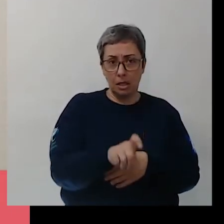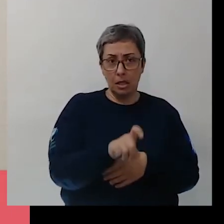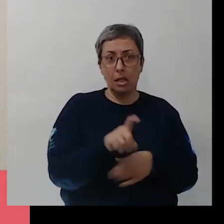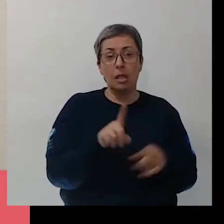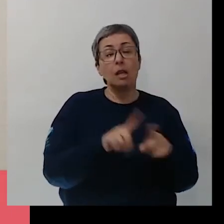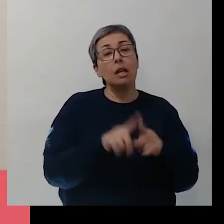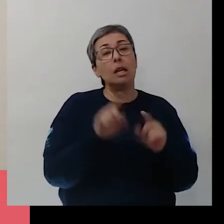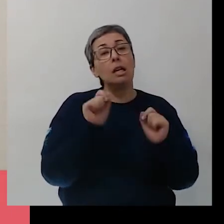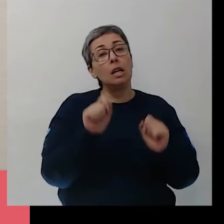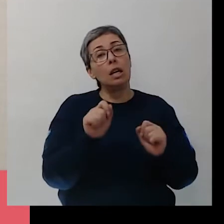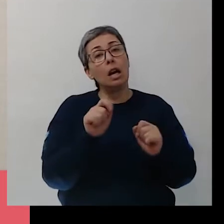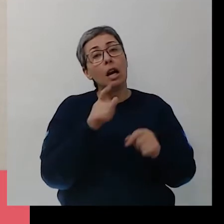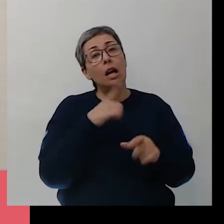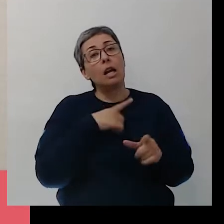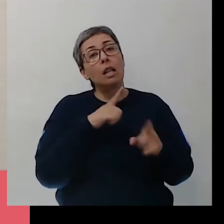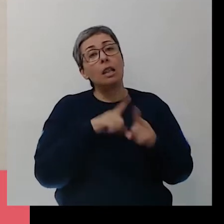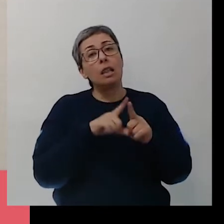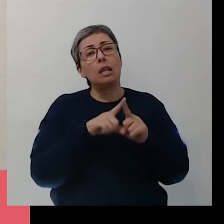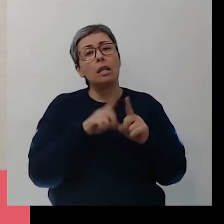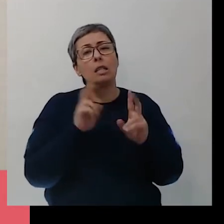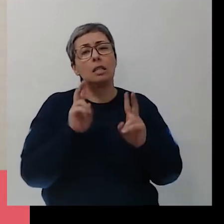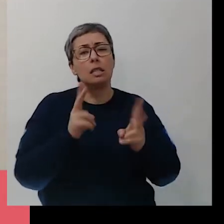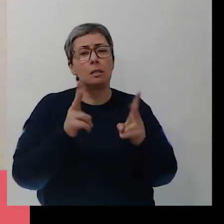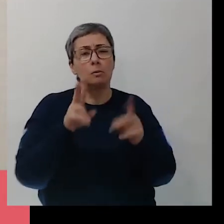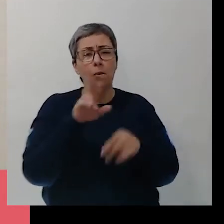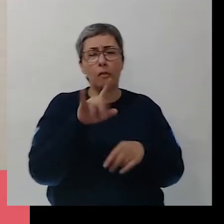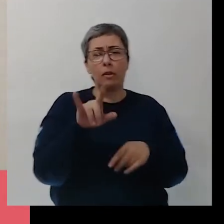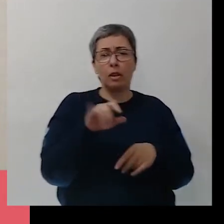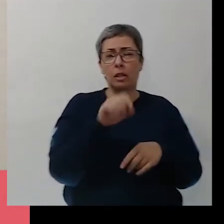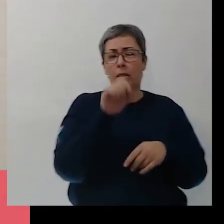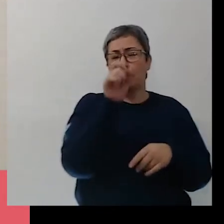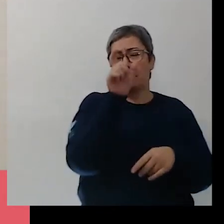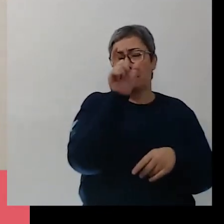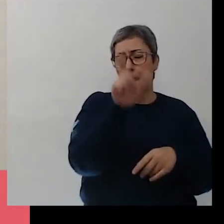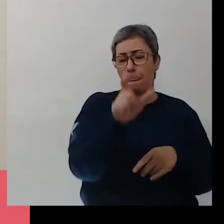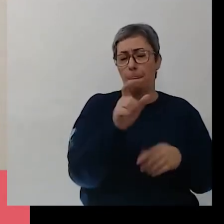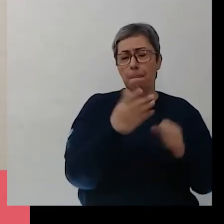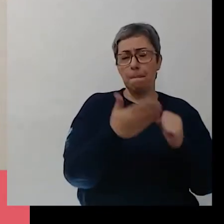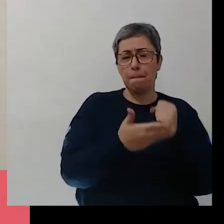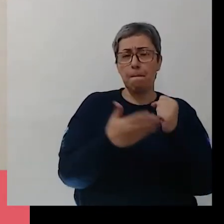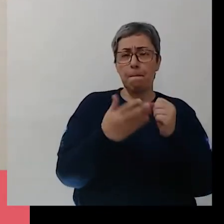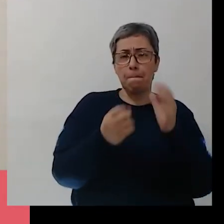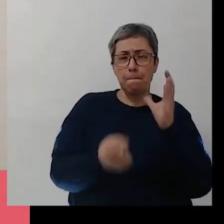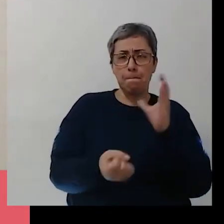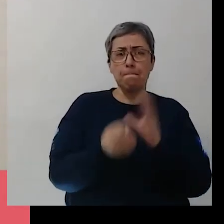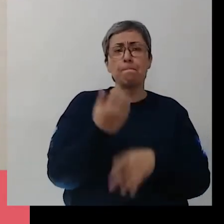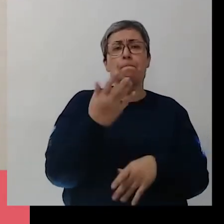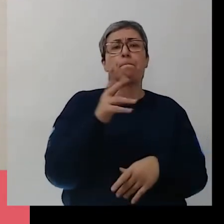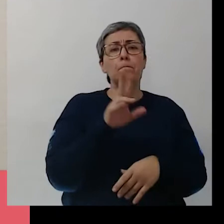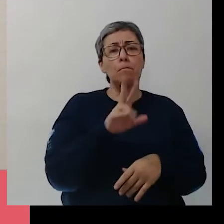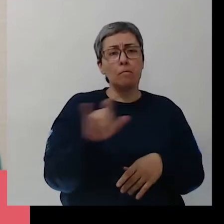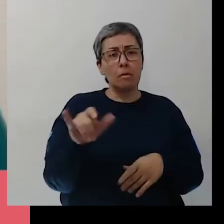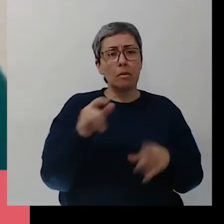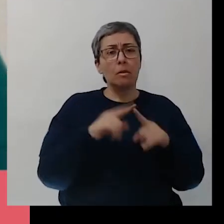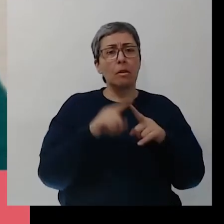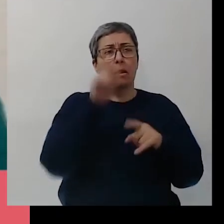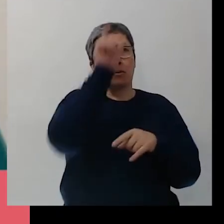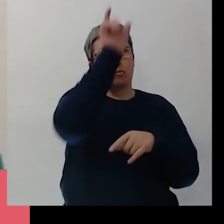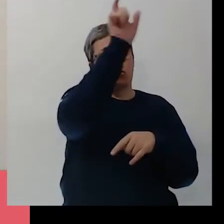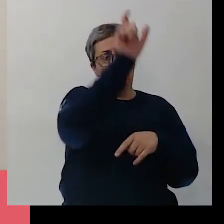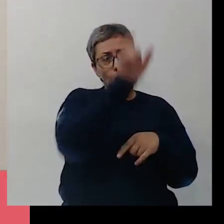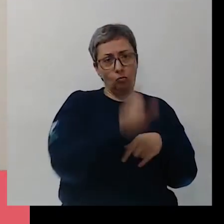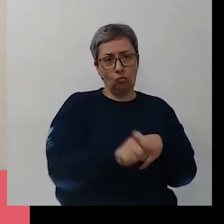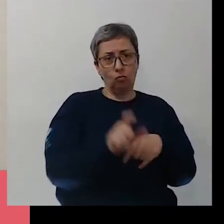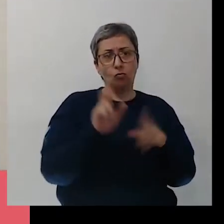acróstico, sempre a palavra que irá originar o acróstico, ela aparece na